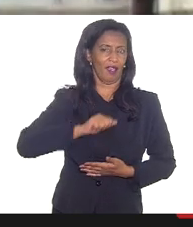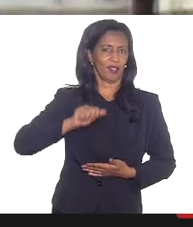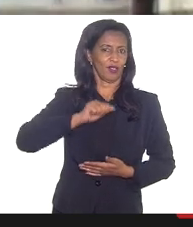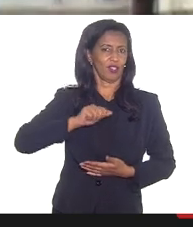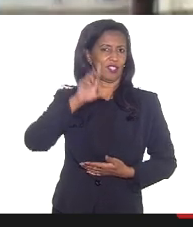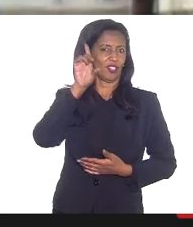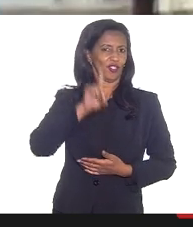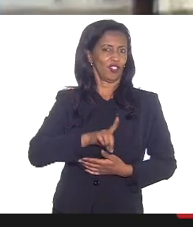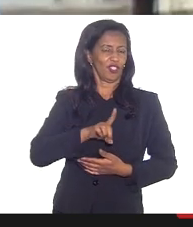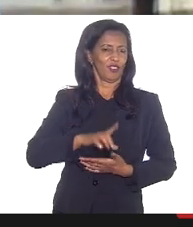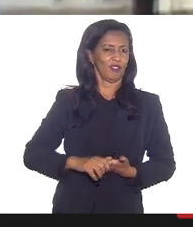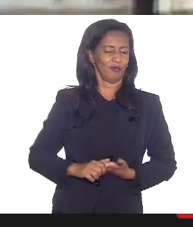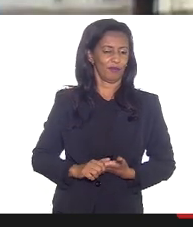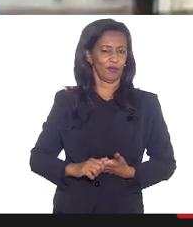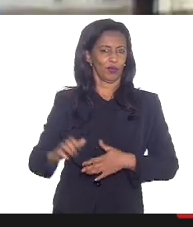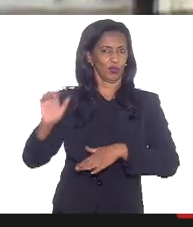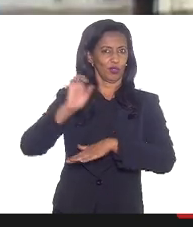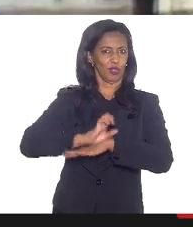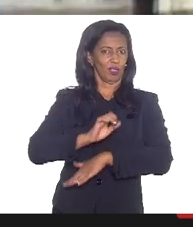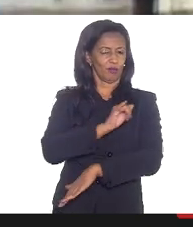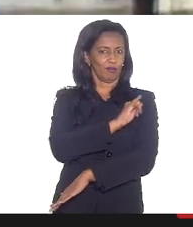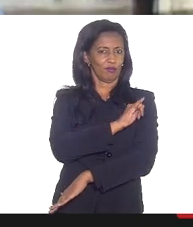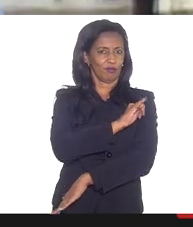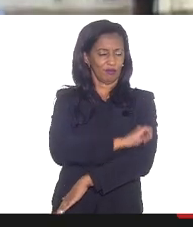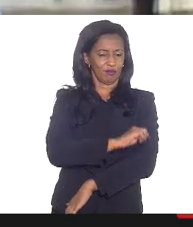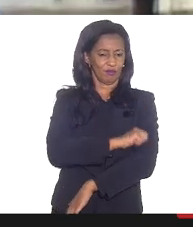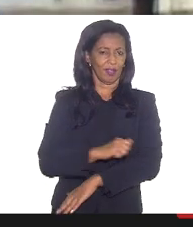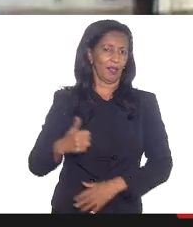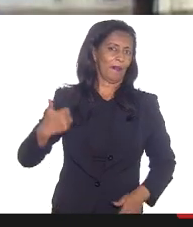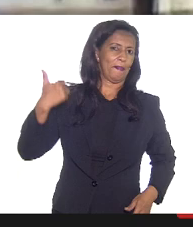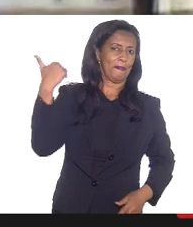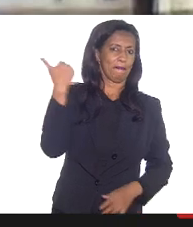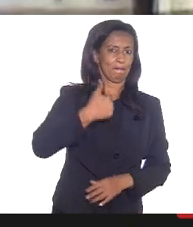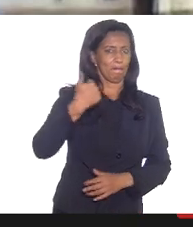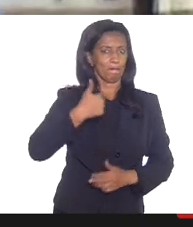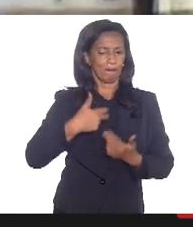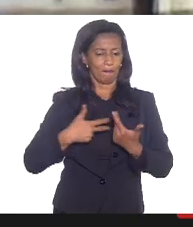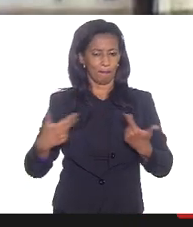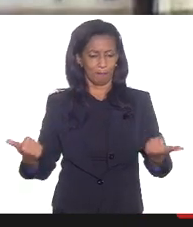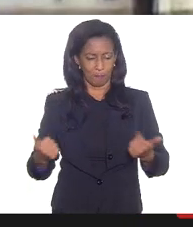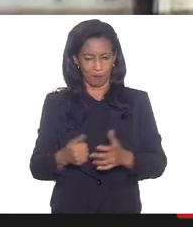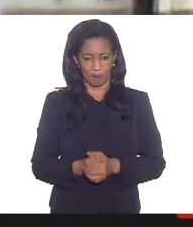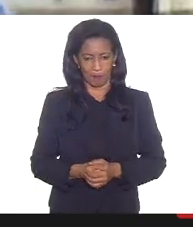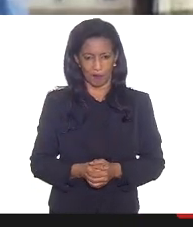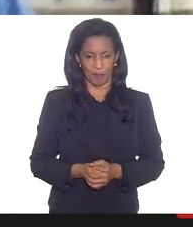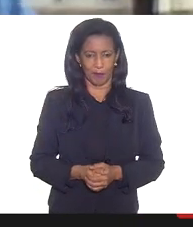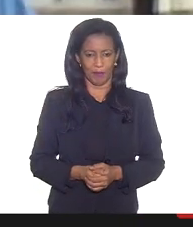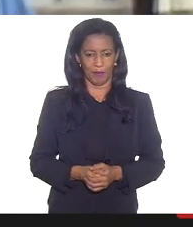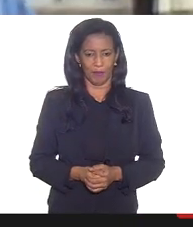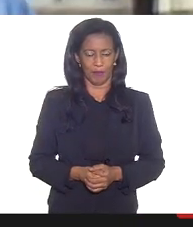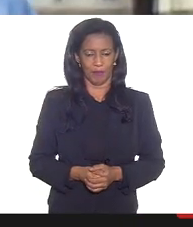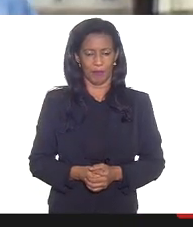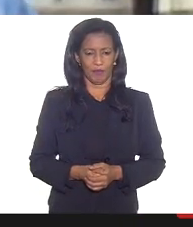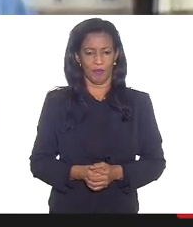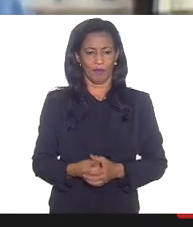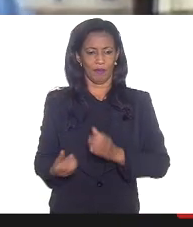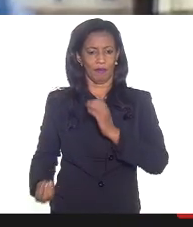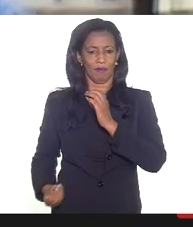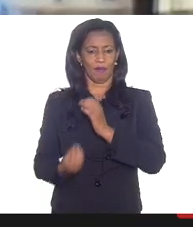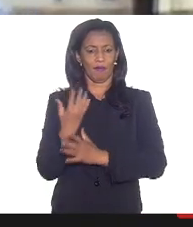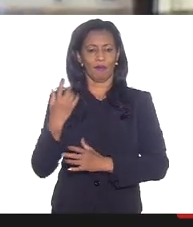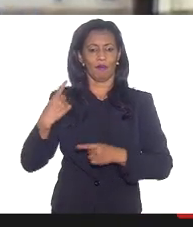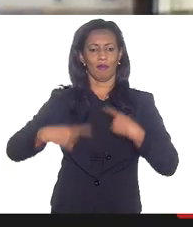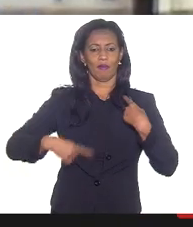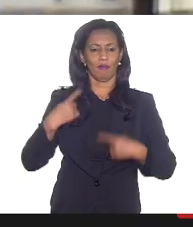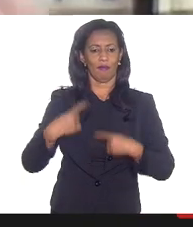Diretores do Estado do Rio de Janeiro. Então, a primeira questão que sucinta, que surgiu no